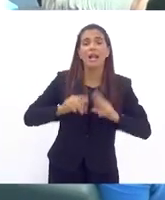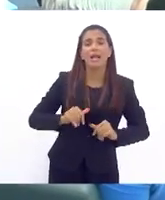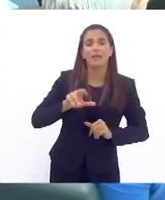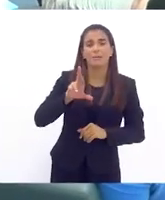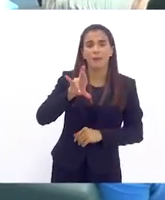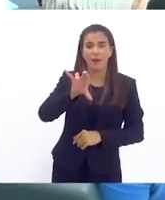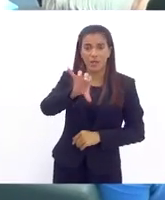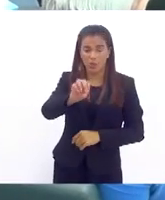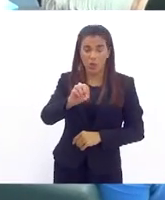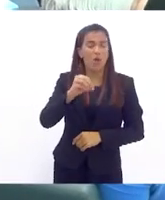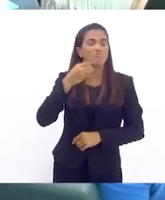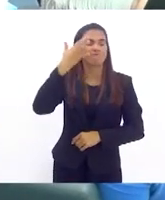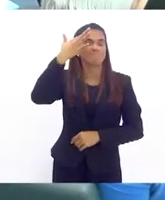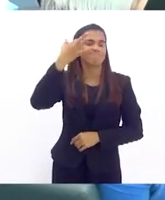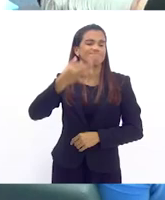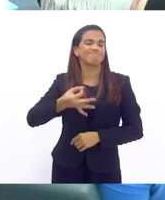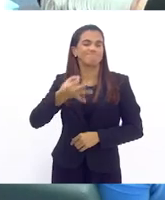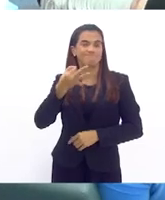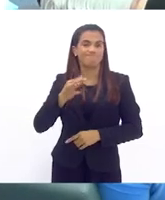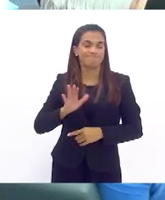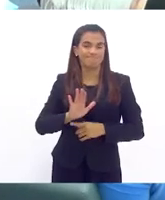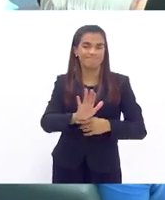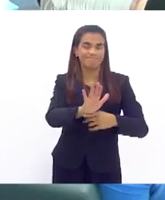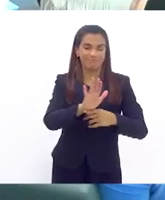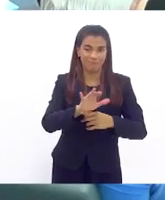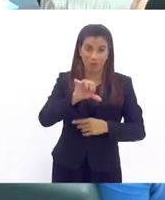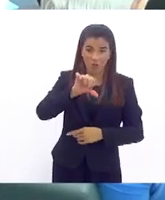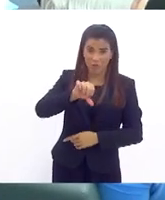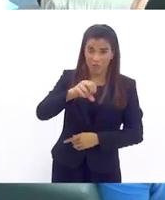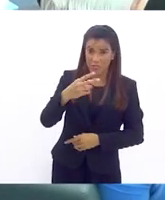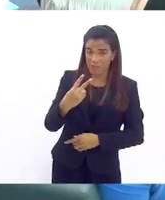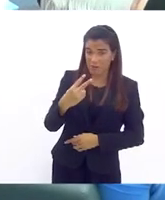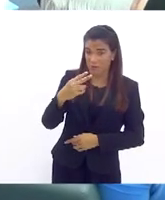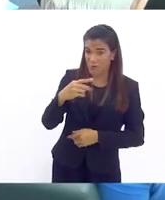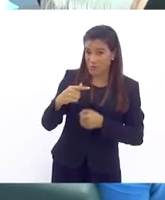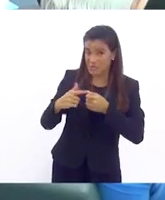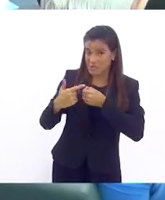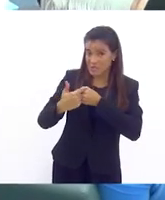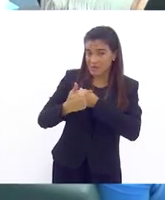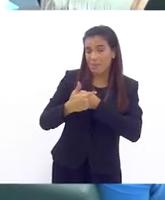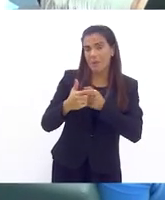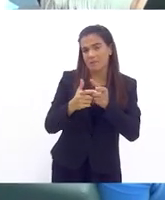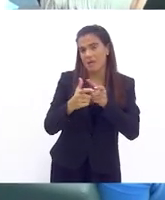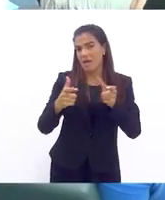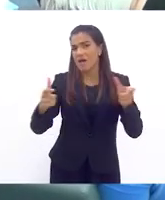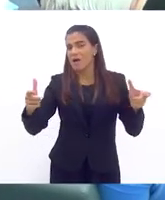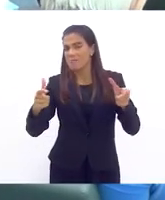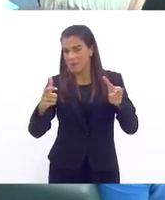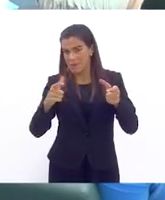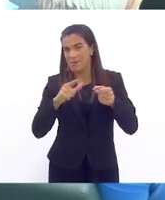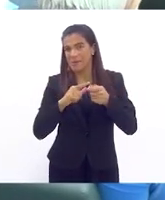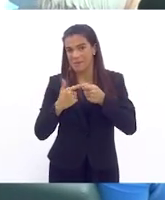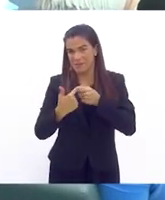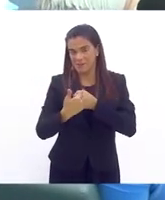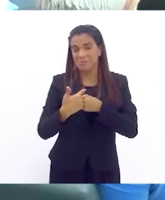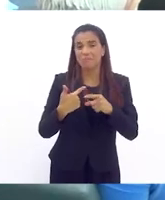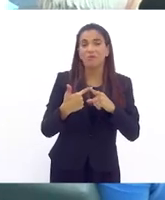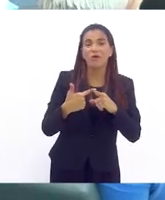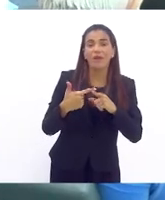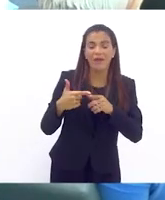não tenho dúvida que beneficiou senão as 92 cidades A grande maioria delas uma vez que esses corpos hídricos